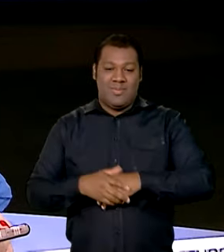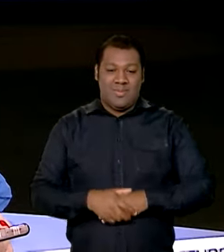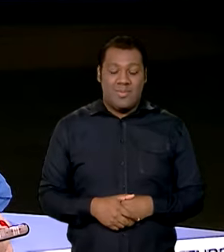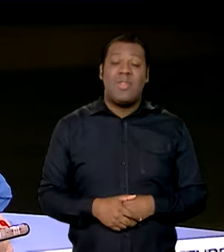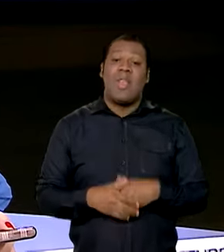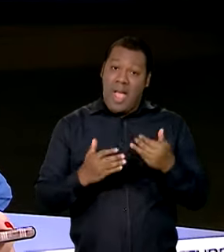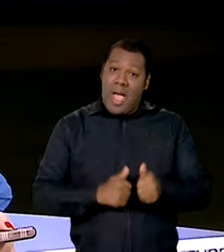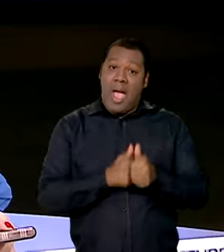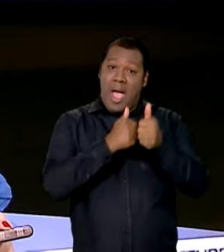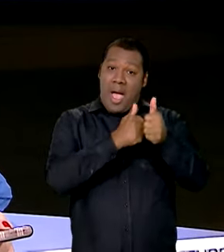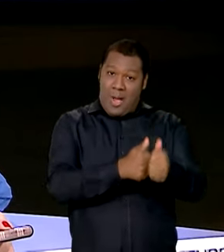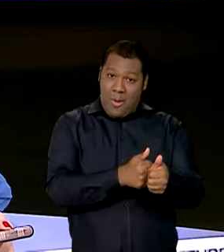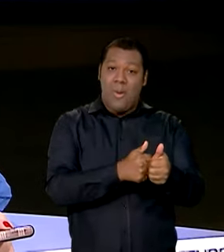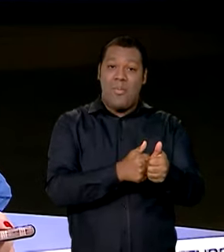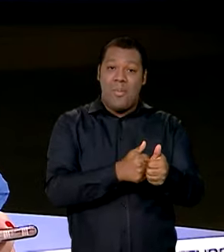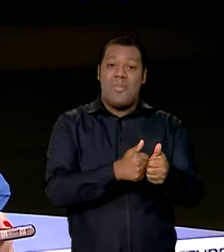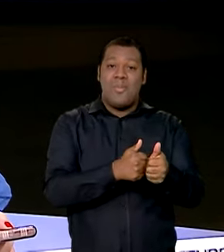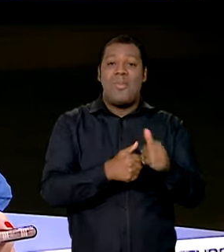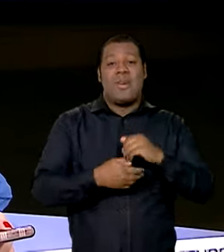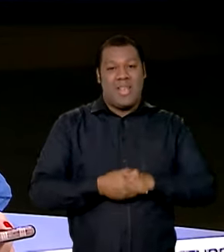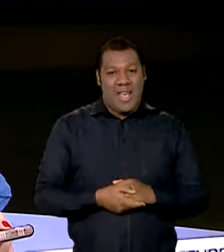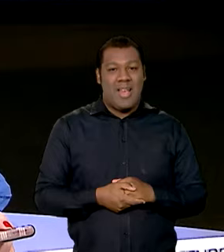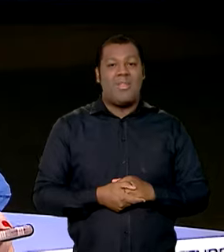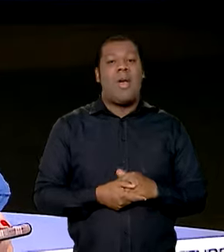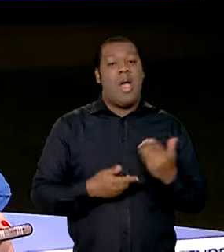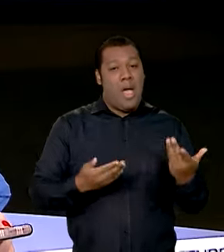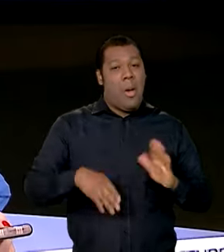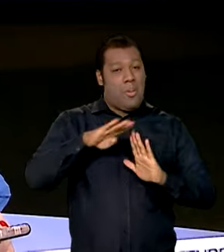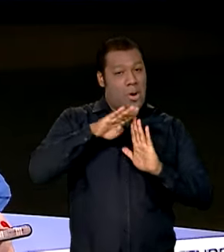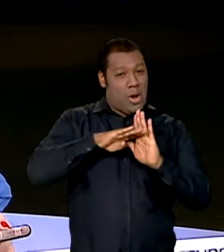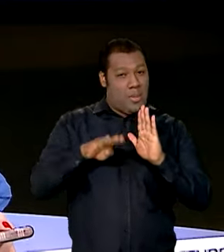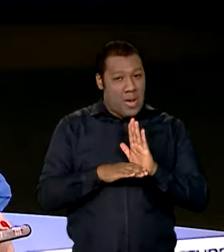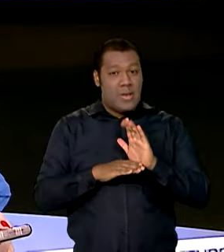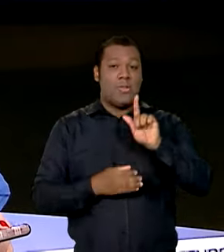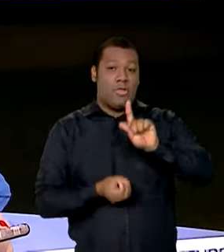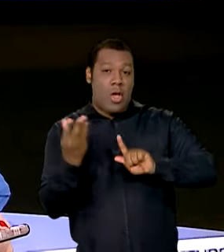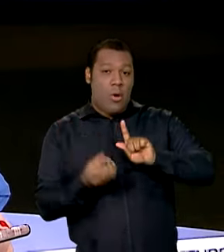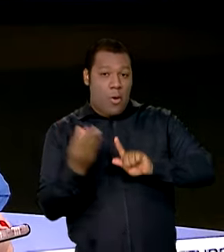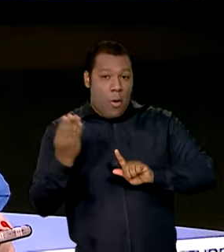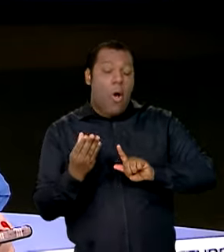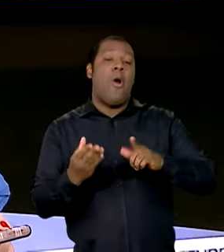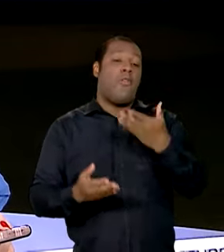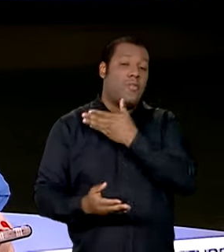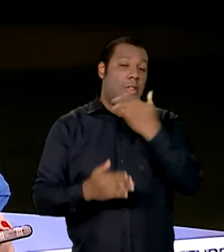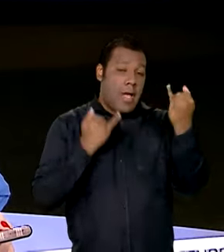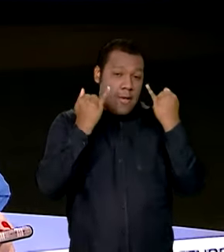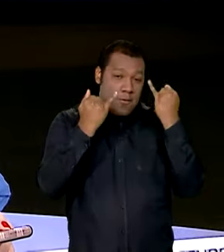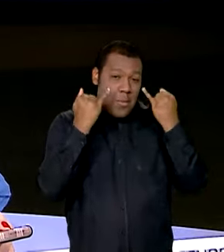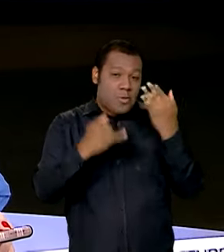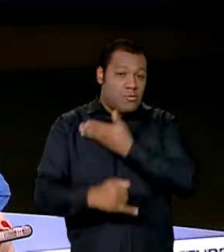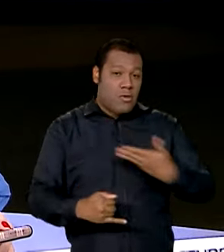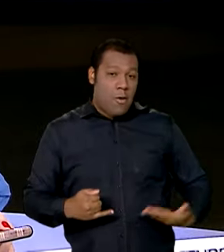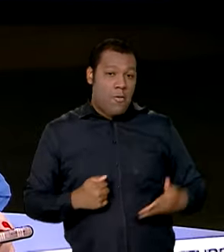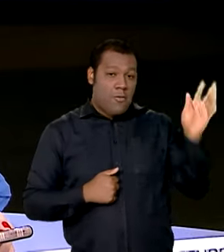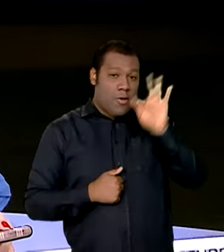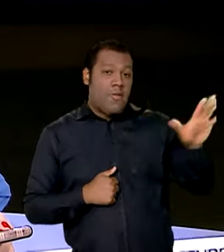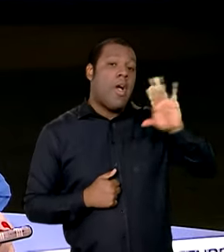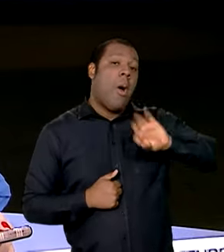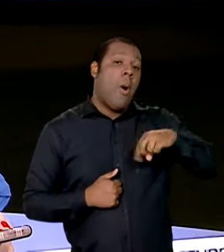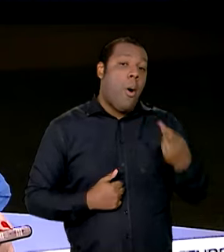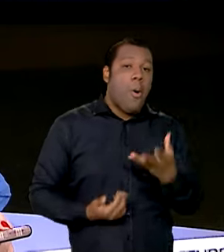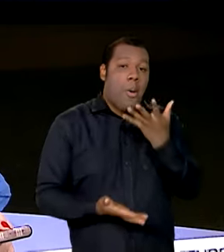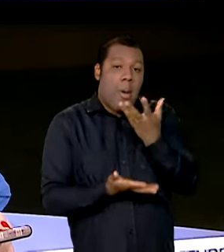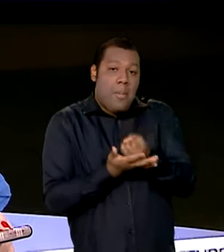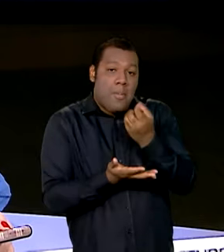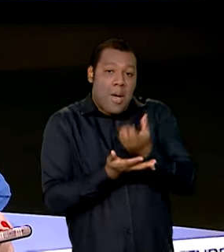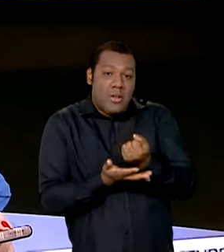ver e ouvir todas as notícias do Governo Federal pode acompanhar toda a nossa programação ao vivo você também pode baixar o nosso